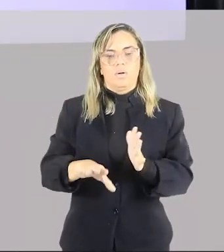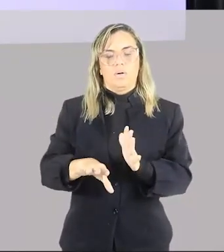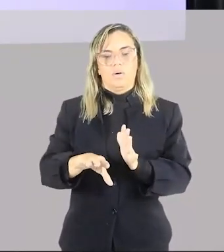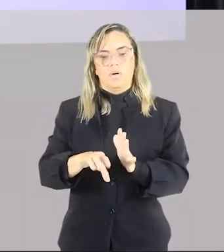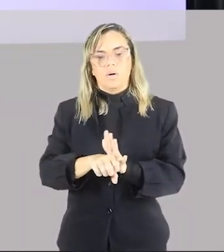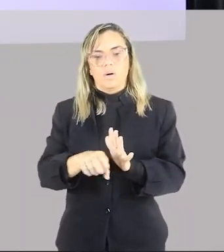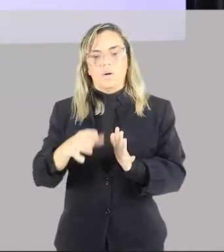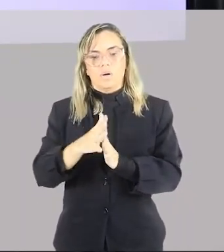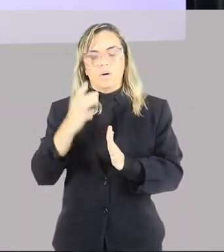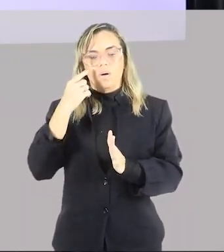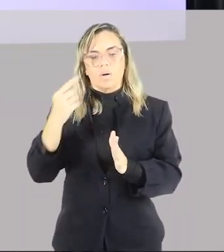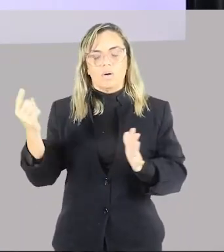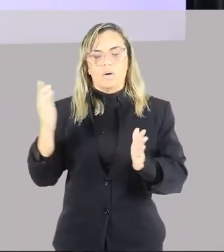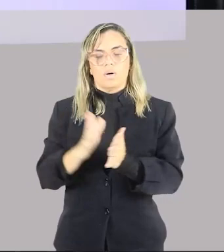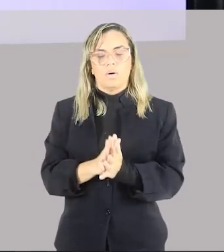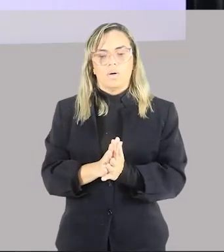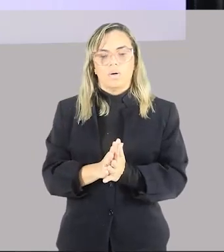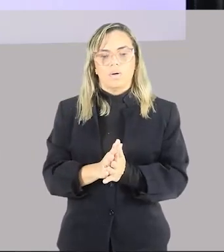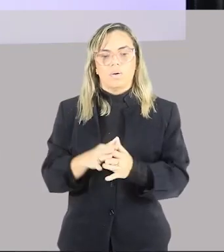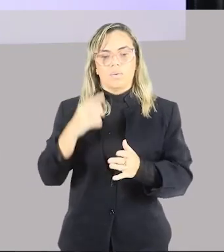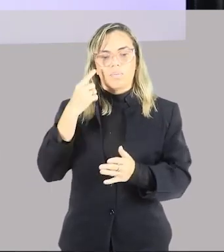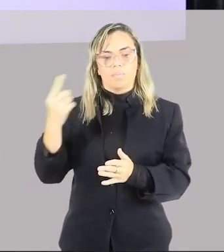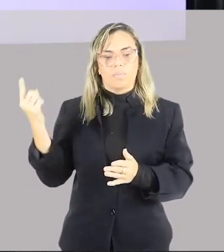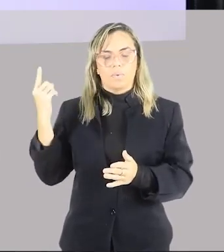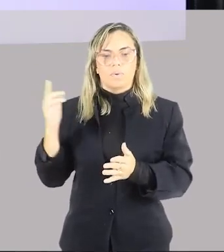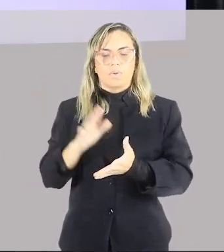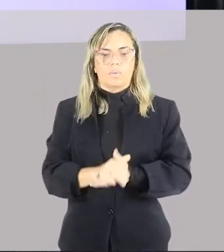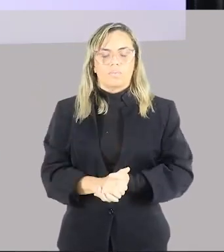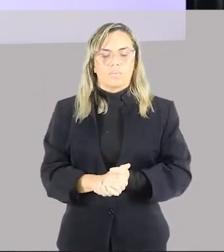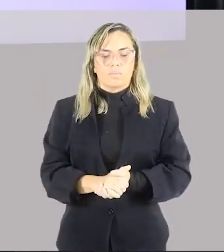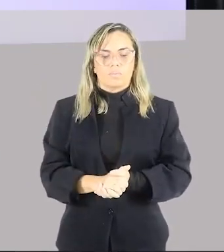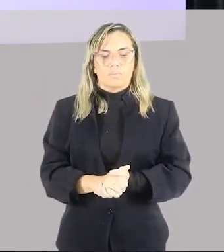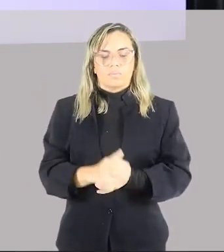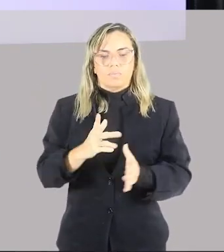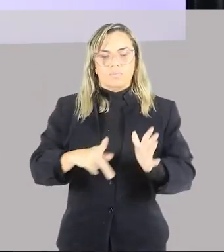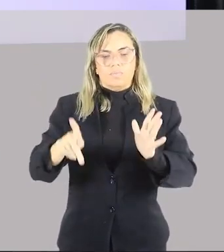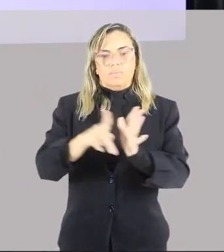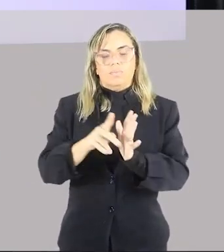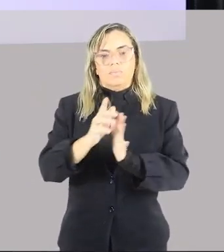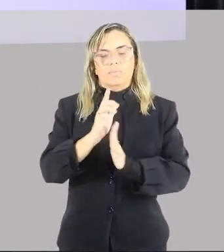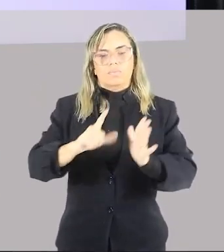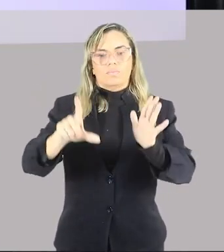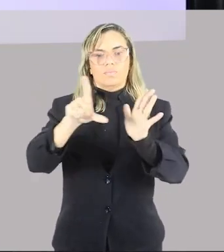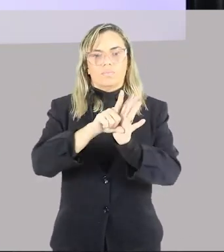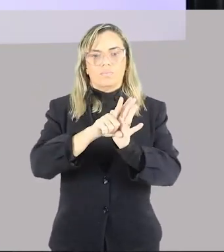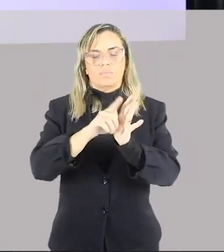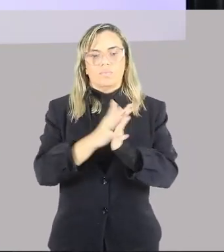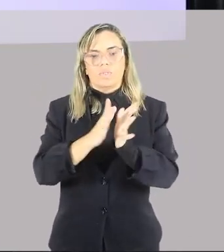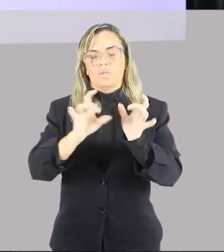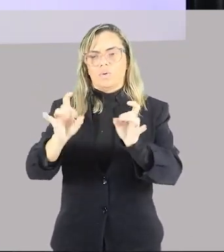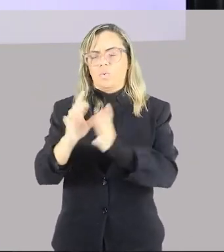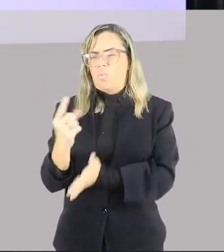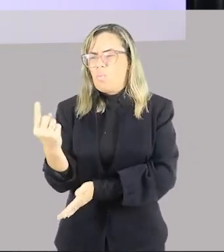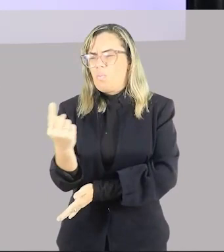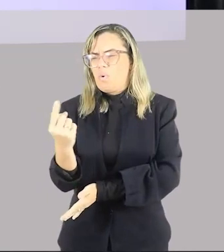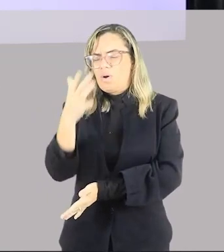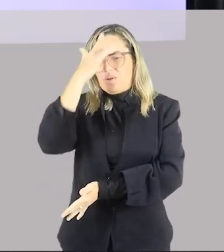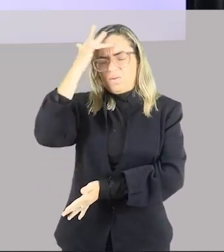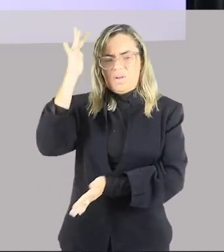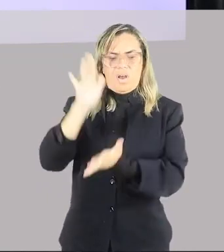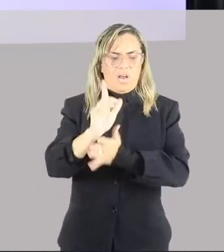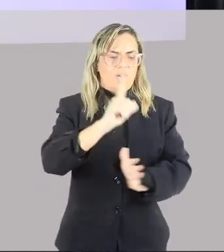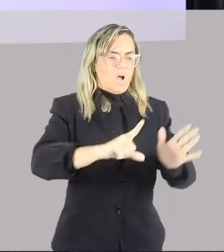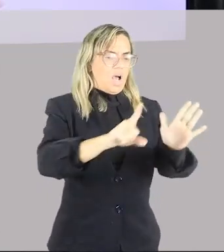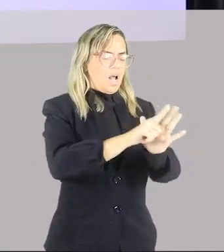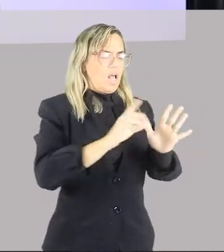impessoal, ele é generalista. Então, assim como as próprias leis, elas não se destinam especificamente a uma pessoa. A lei se